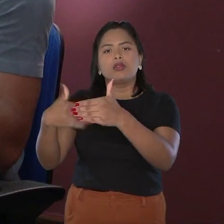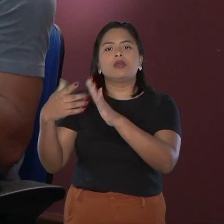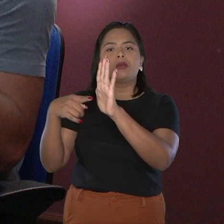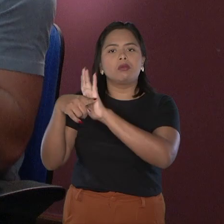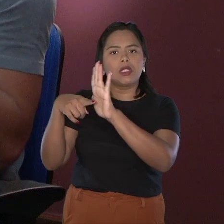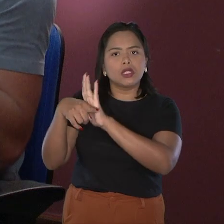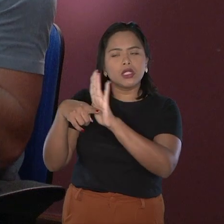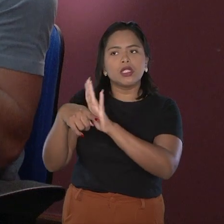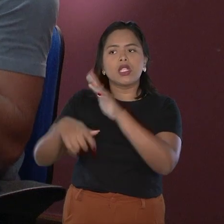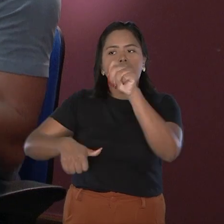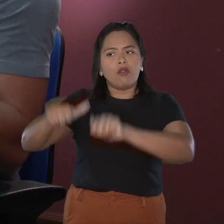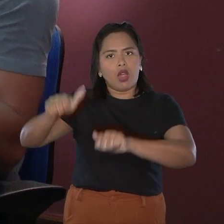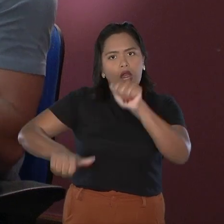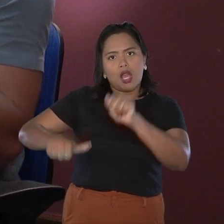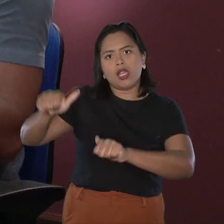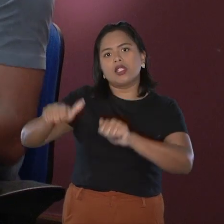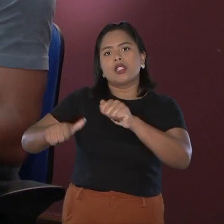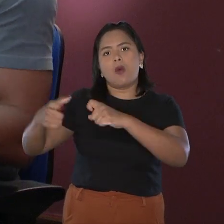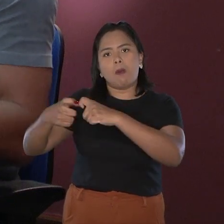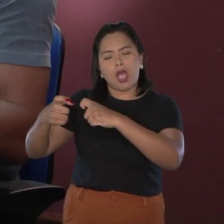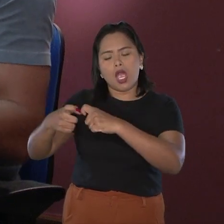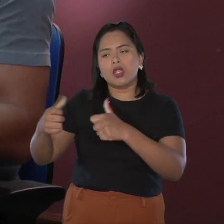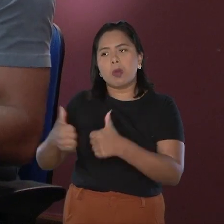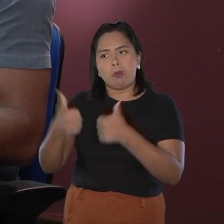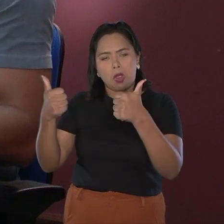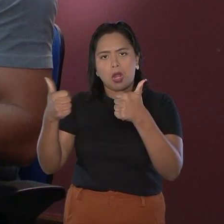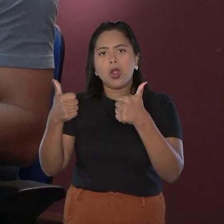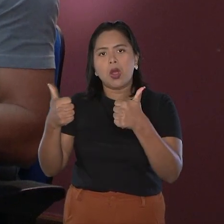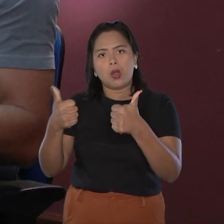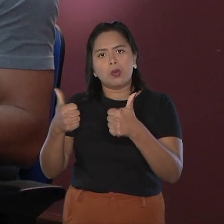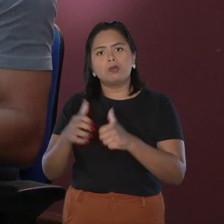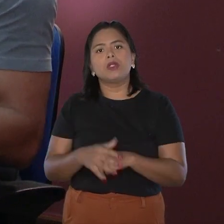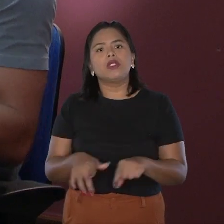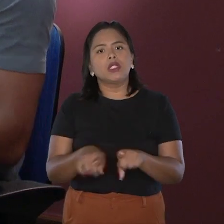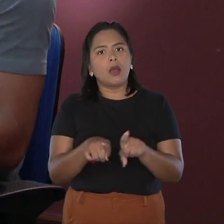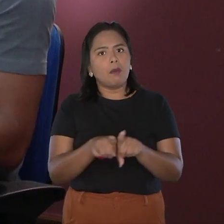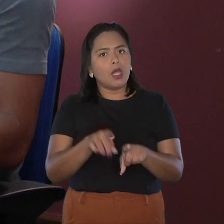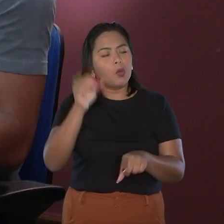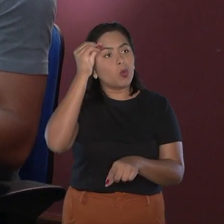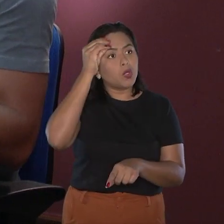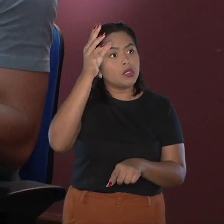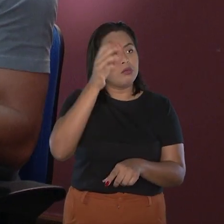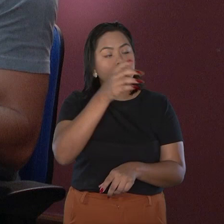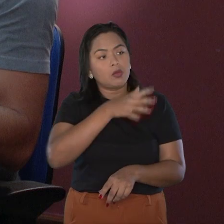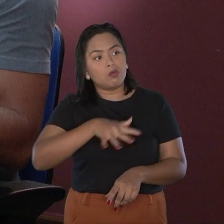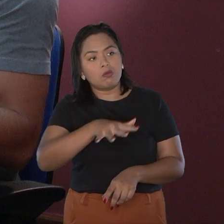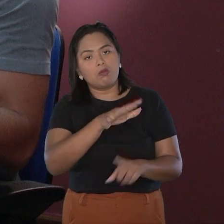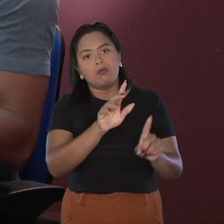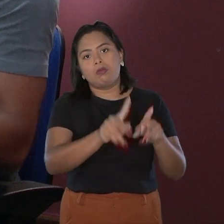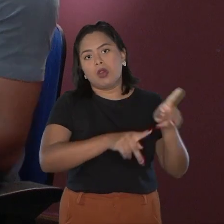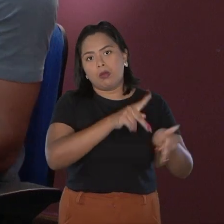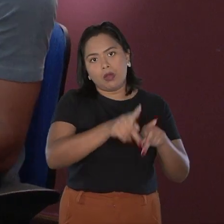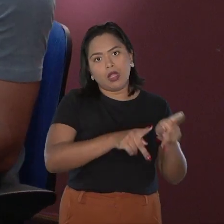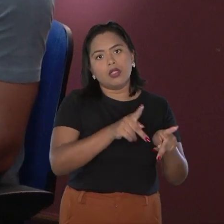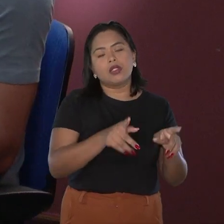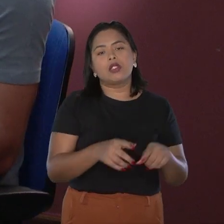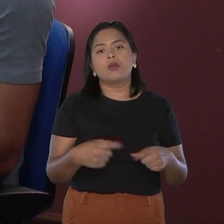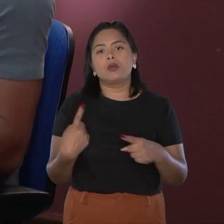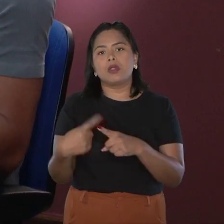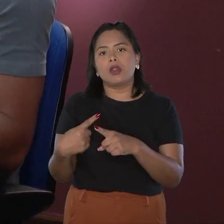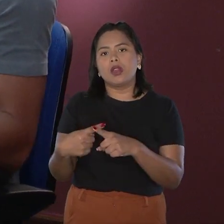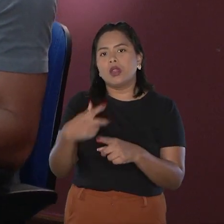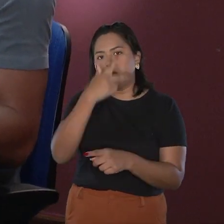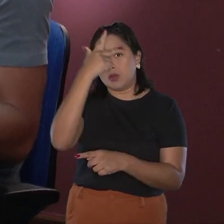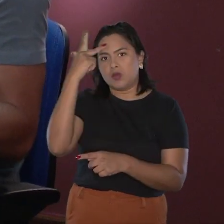a avaliação diagnóstico e melhorou o conhecimento Popular sobre o autismo Então temos hoje mais casos porque as pessoas têm mais acesso